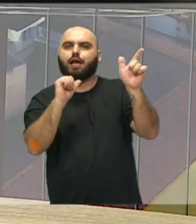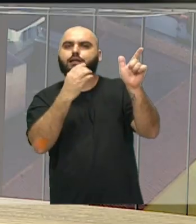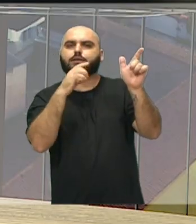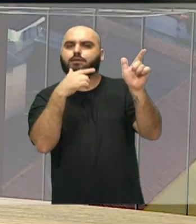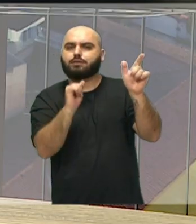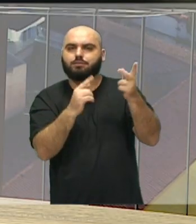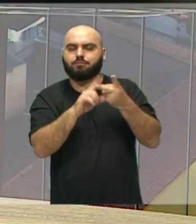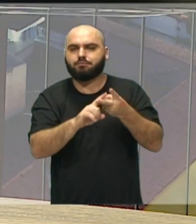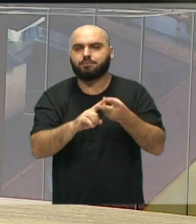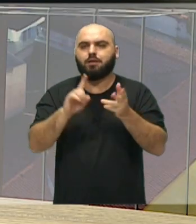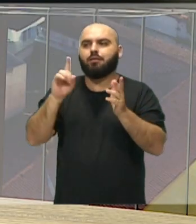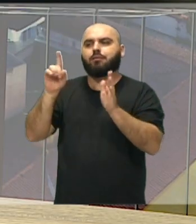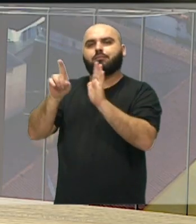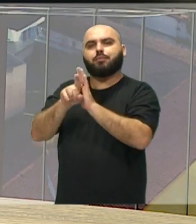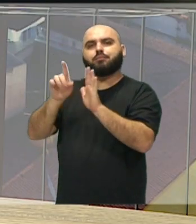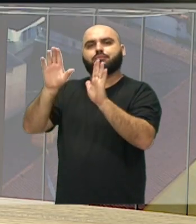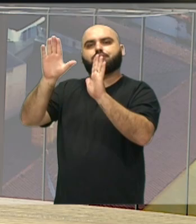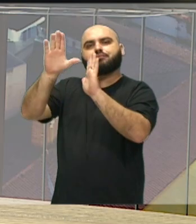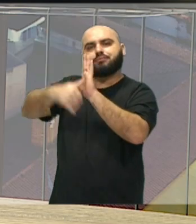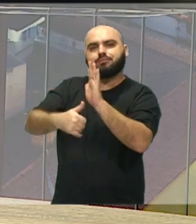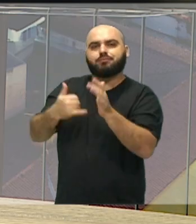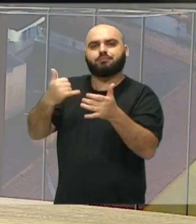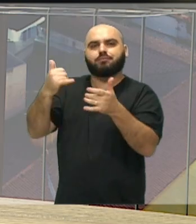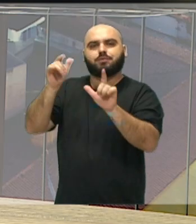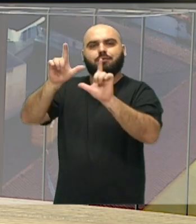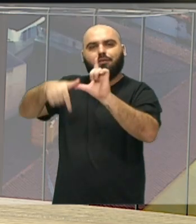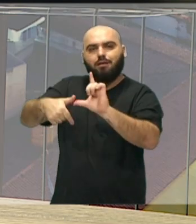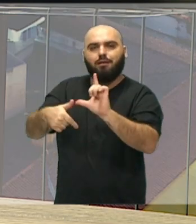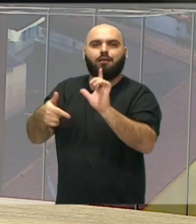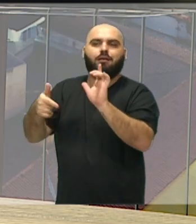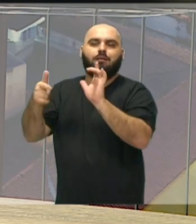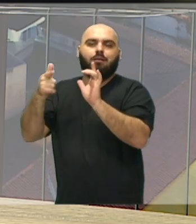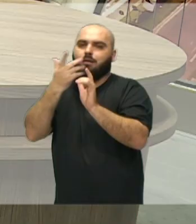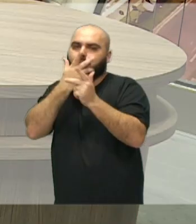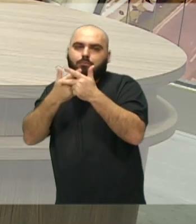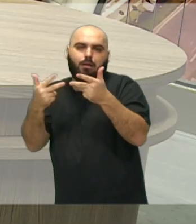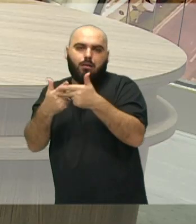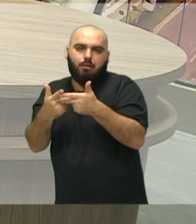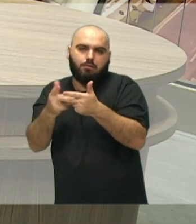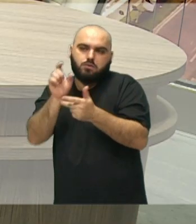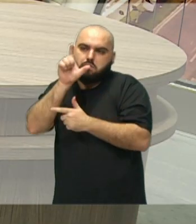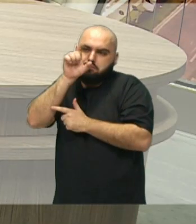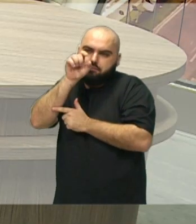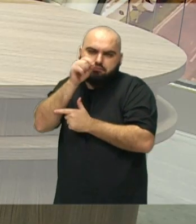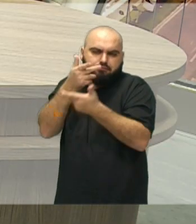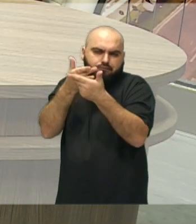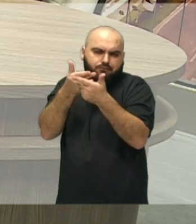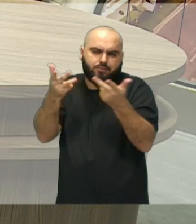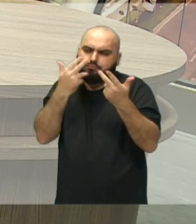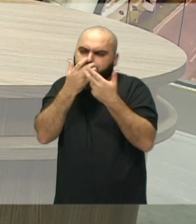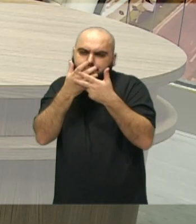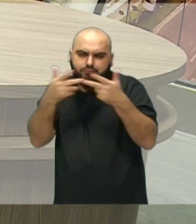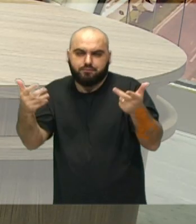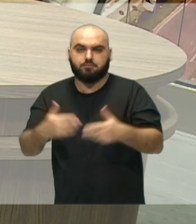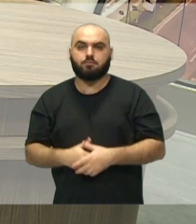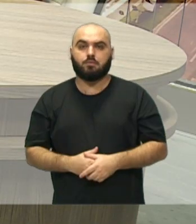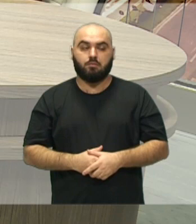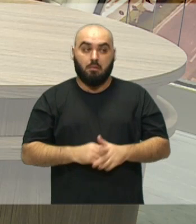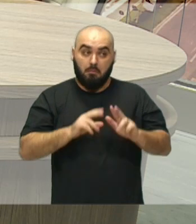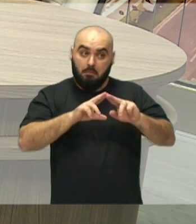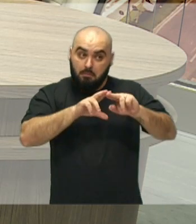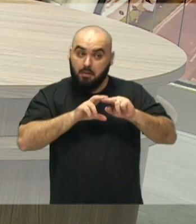do tráfico de animais silvestres, não apenas de aves, né? Mas agora, atualmente, está tramitando